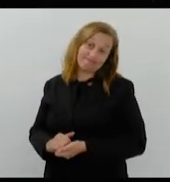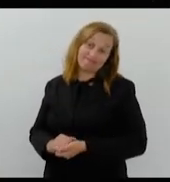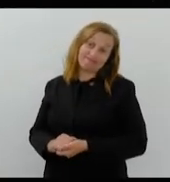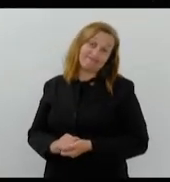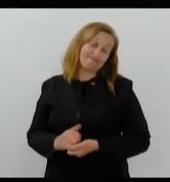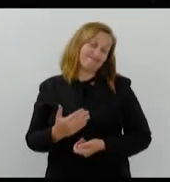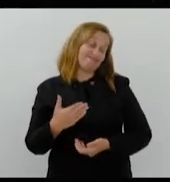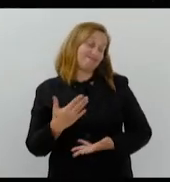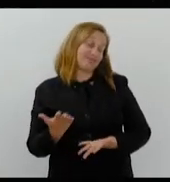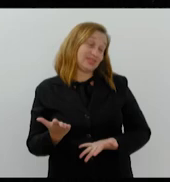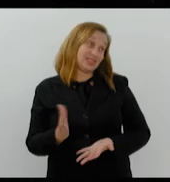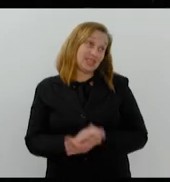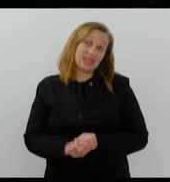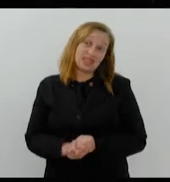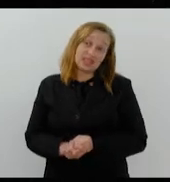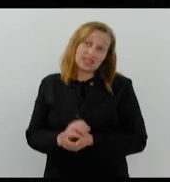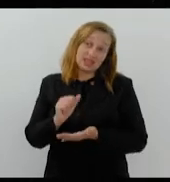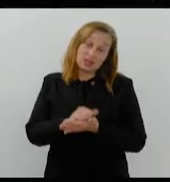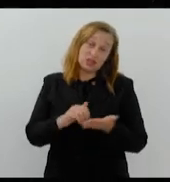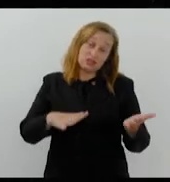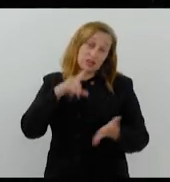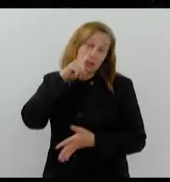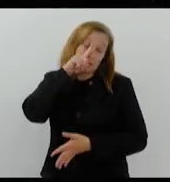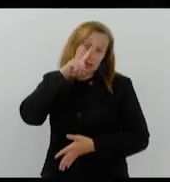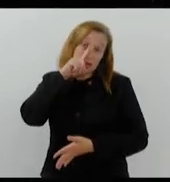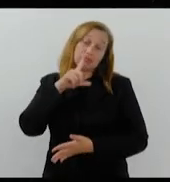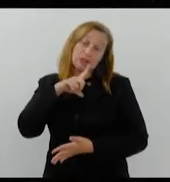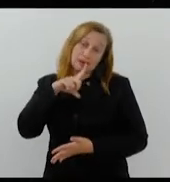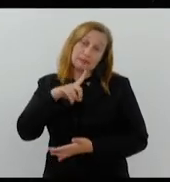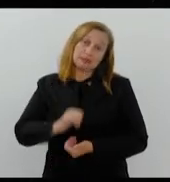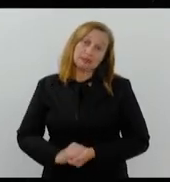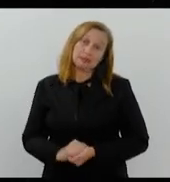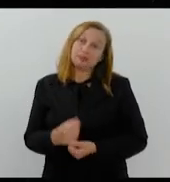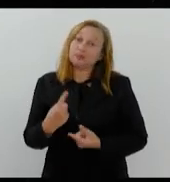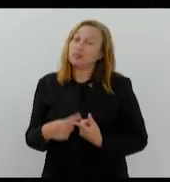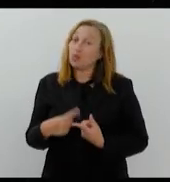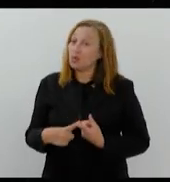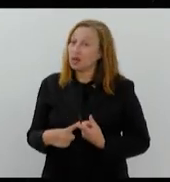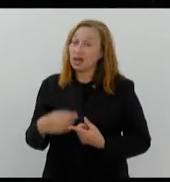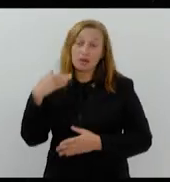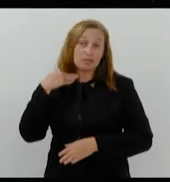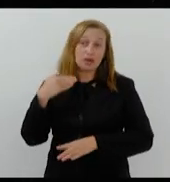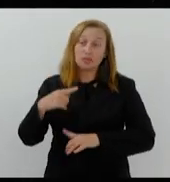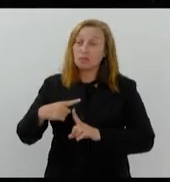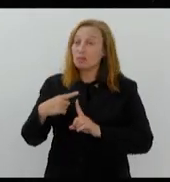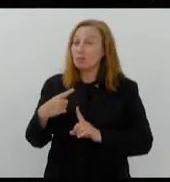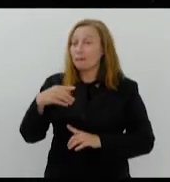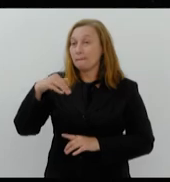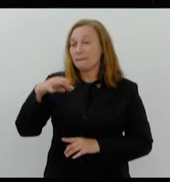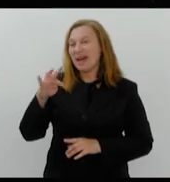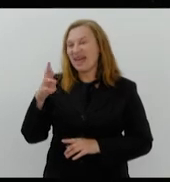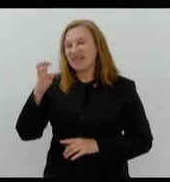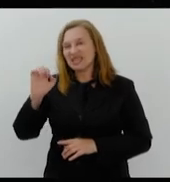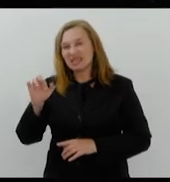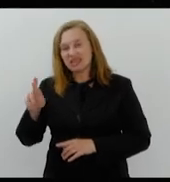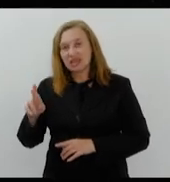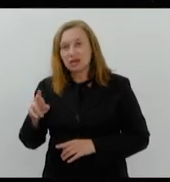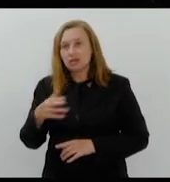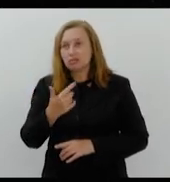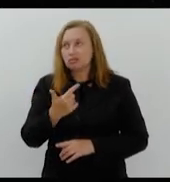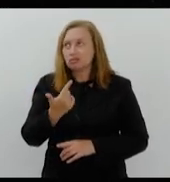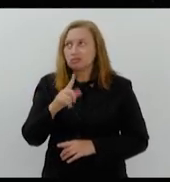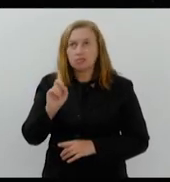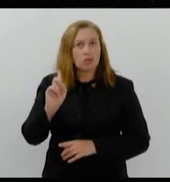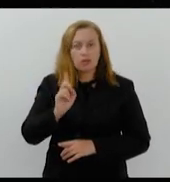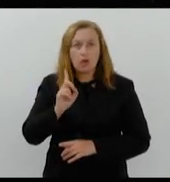Para mim, é uma atividade de risco, porque o Banco Master não é um banco de primeira linha.